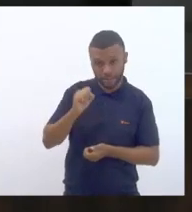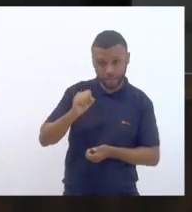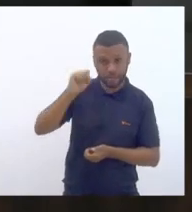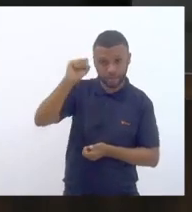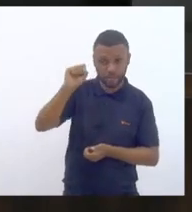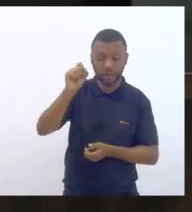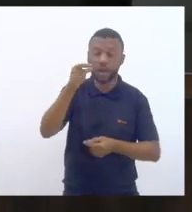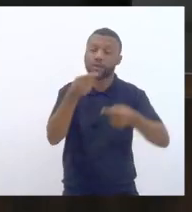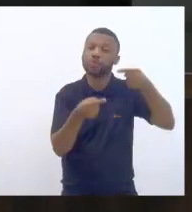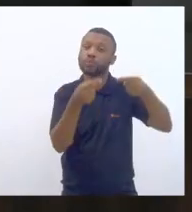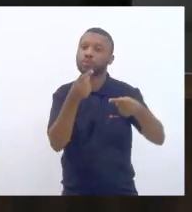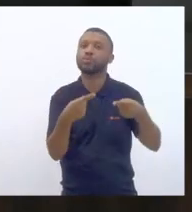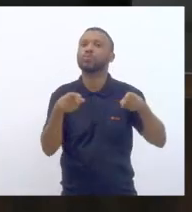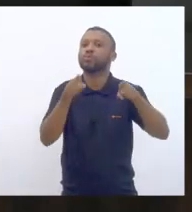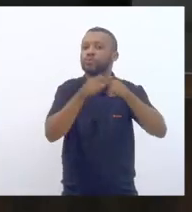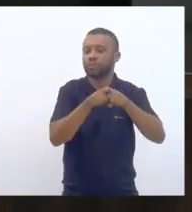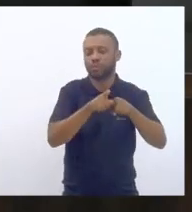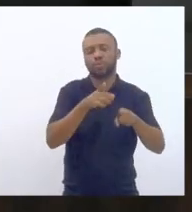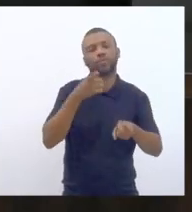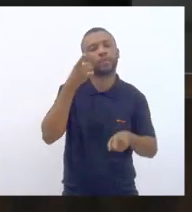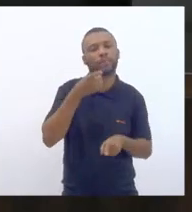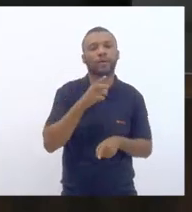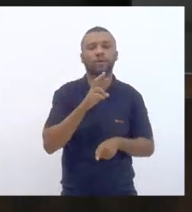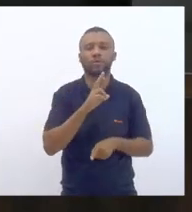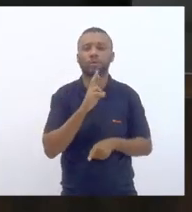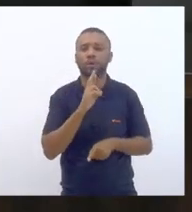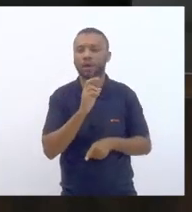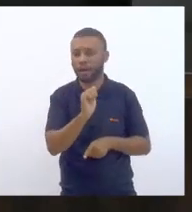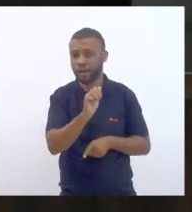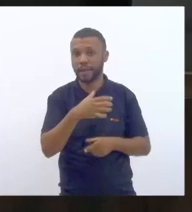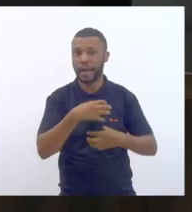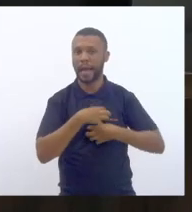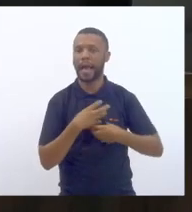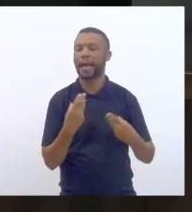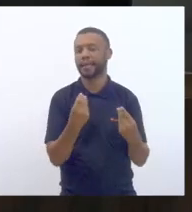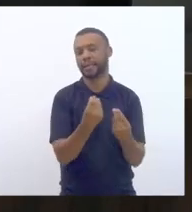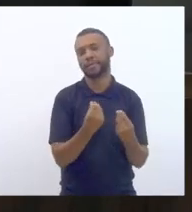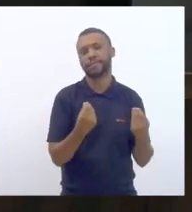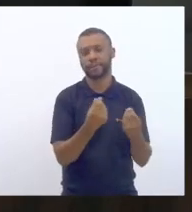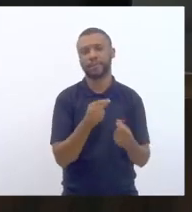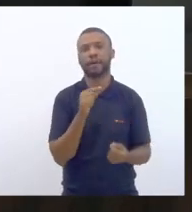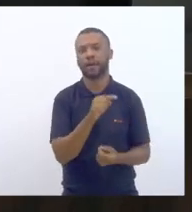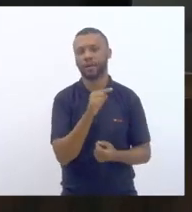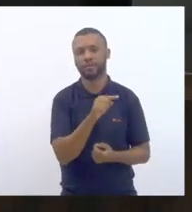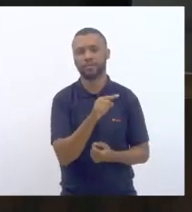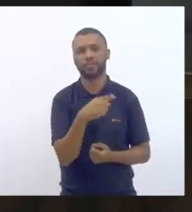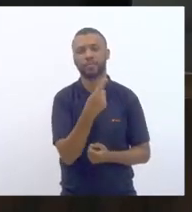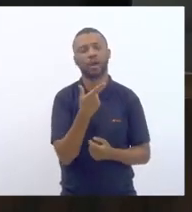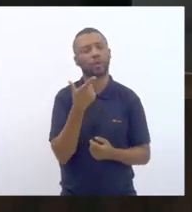deputado Rodrigo desde quarta-feira passada, e a sensibilidade, e a gente avançou